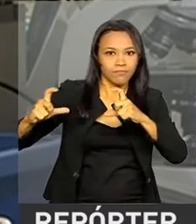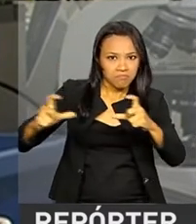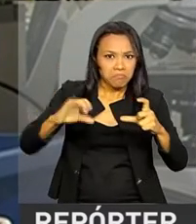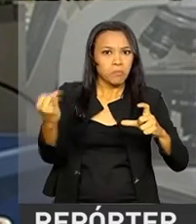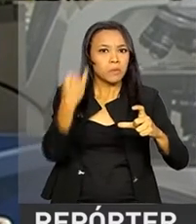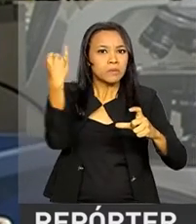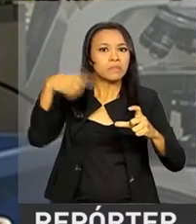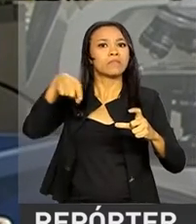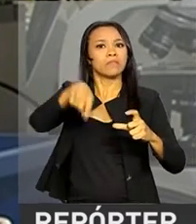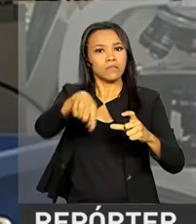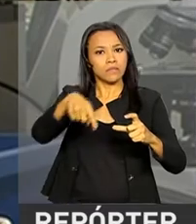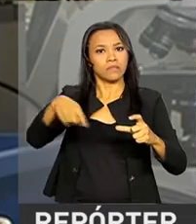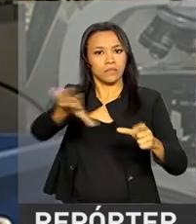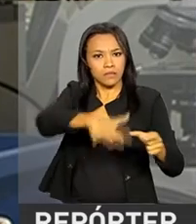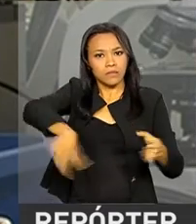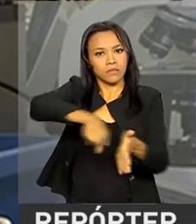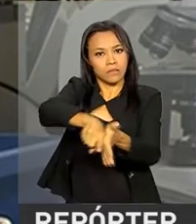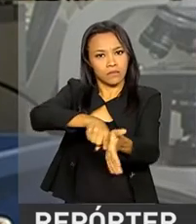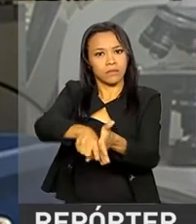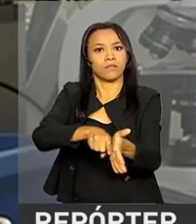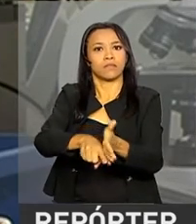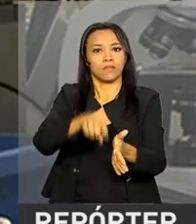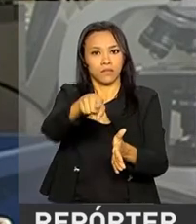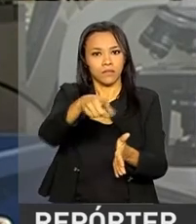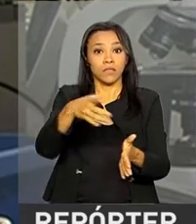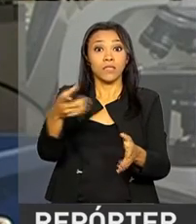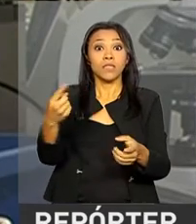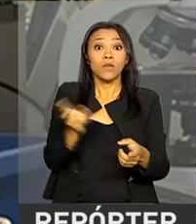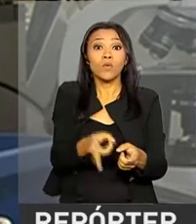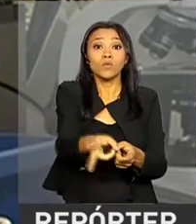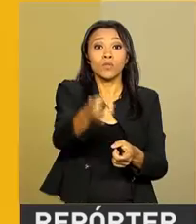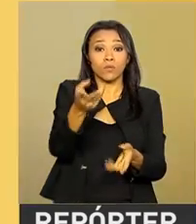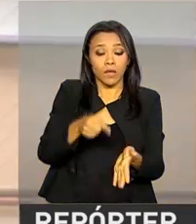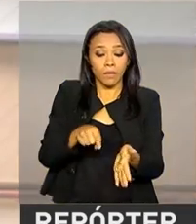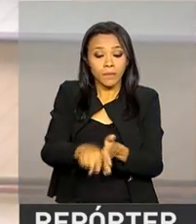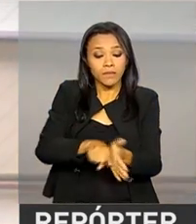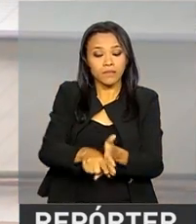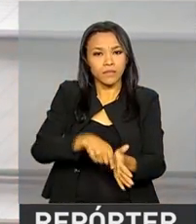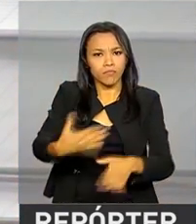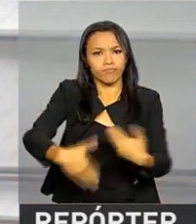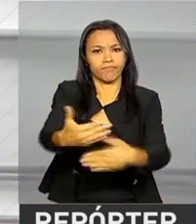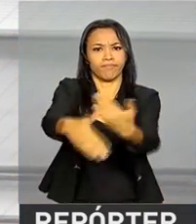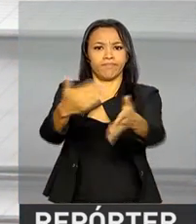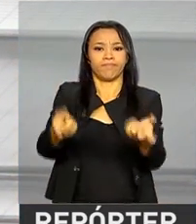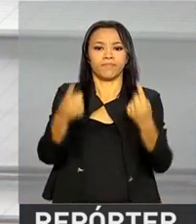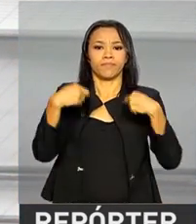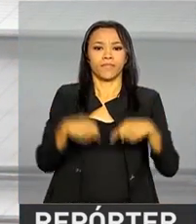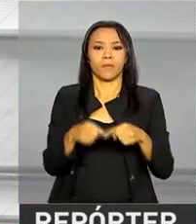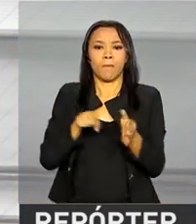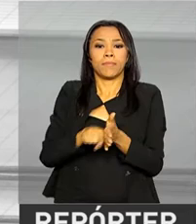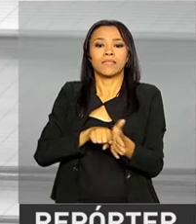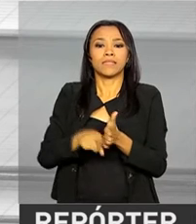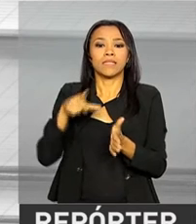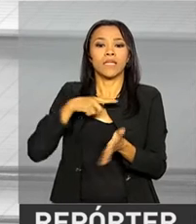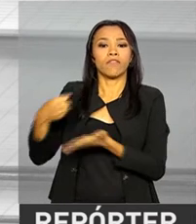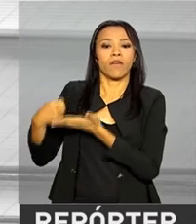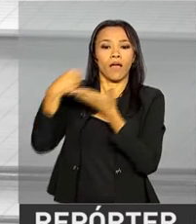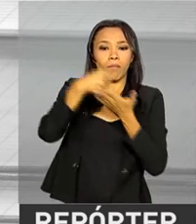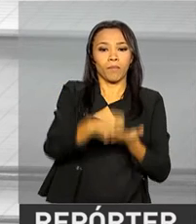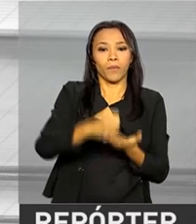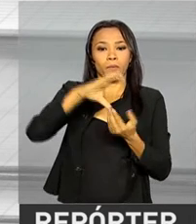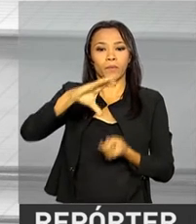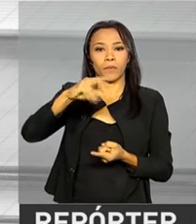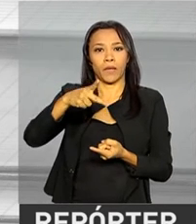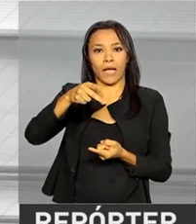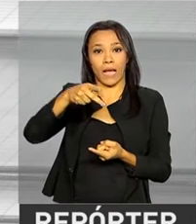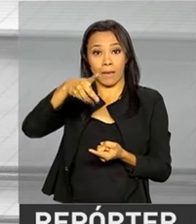bastante convidativa à continuidade do estudo a pesquisa teve o apoio financeiro da capes que